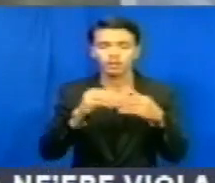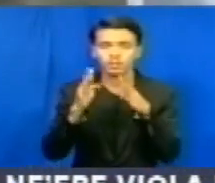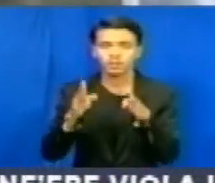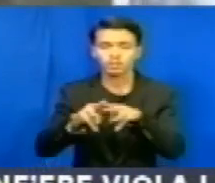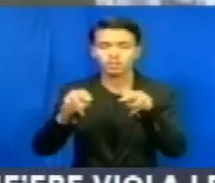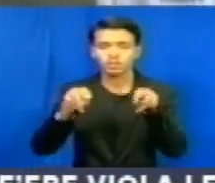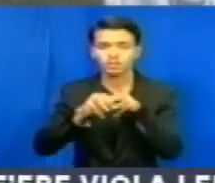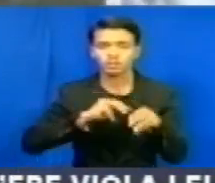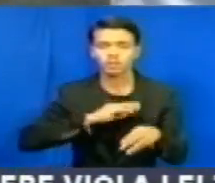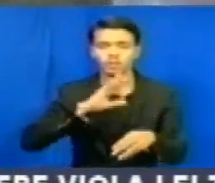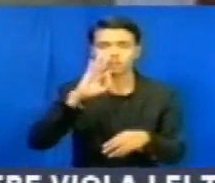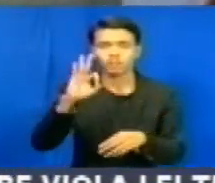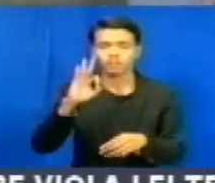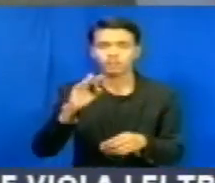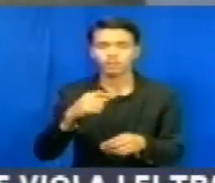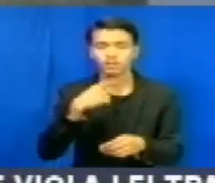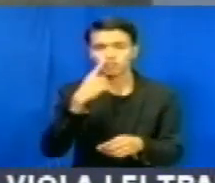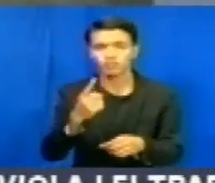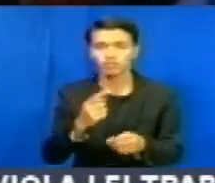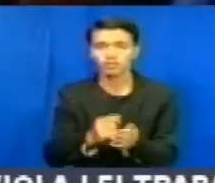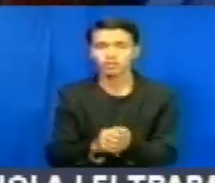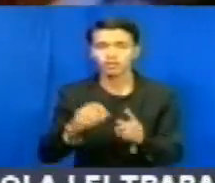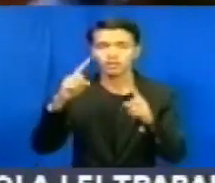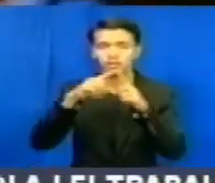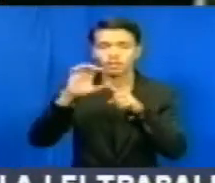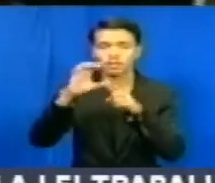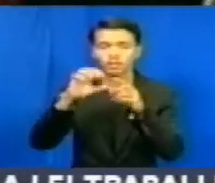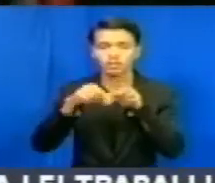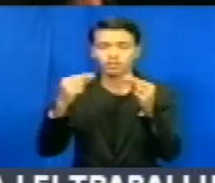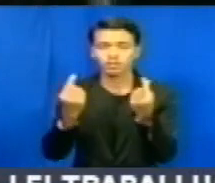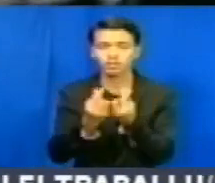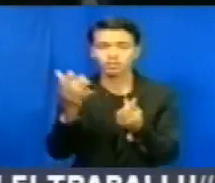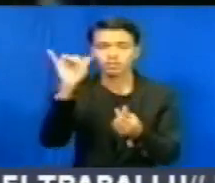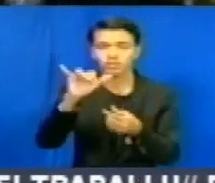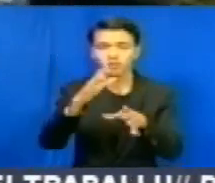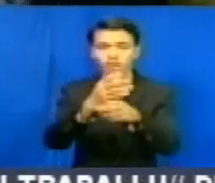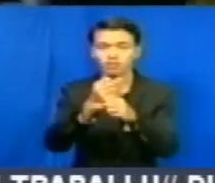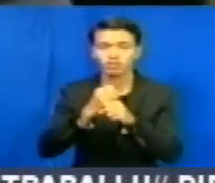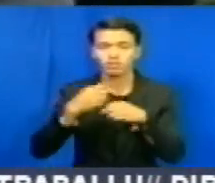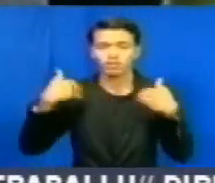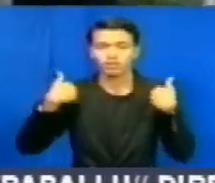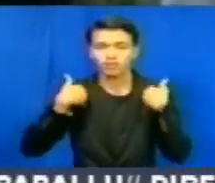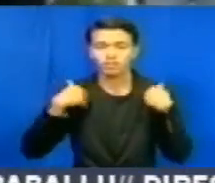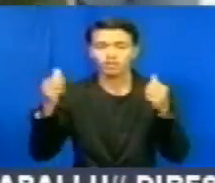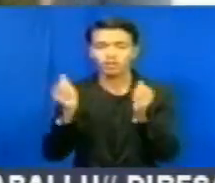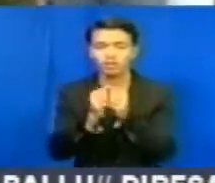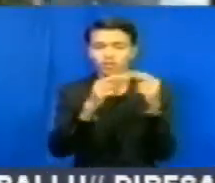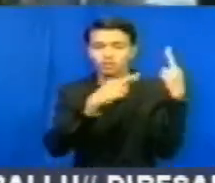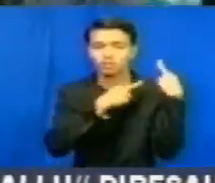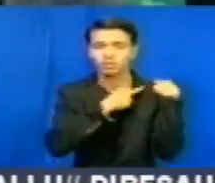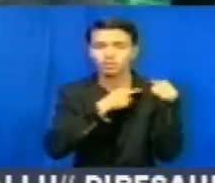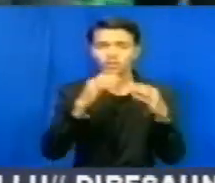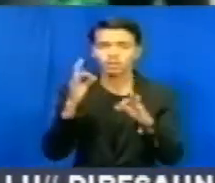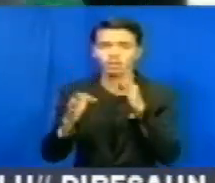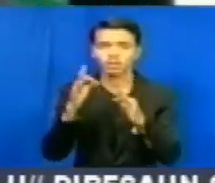Município Manufahi Arantes Isaac Sarmento informa ba grupo agricultor sira atu simu fini animal ne ho responsabilidade no